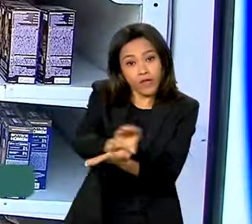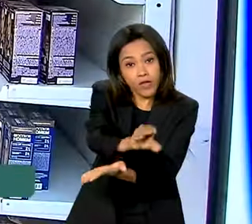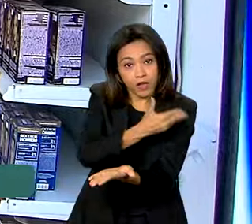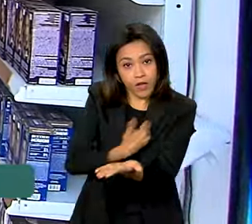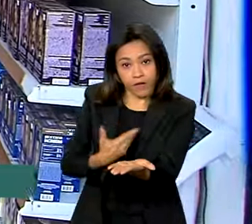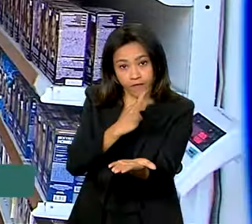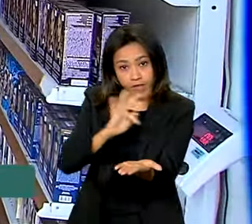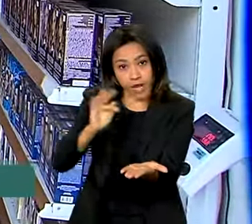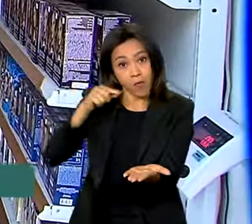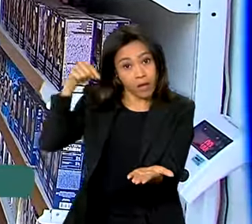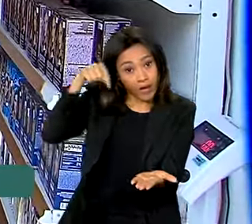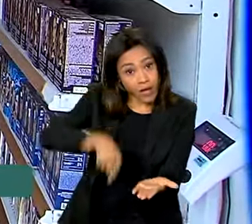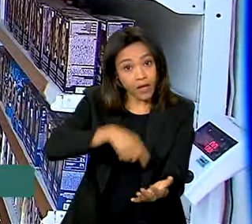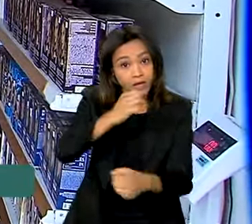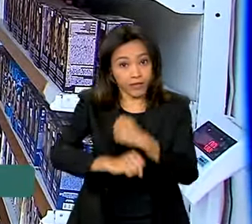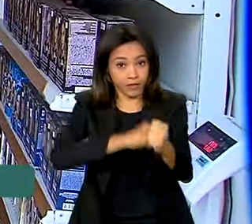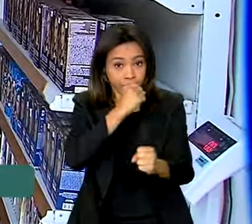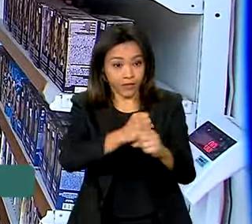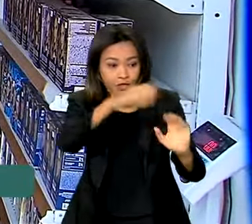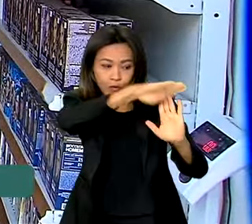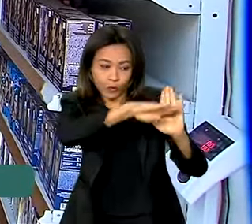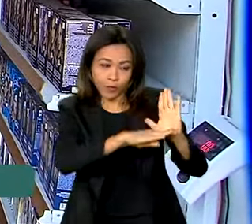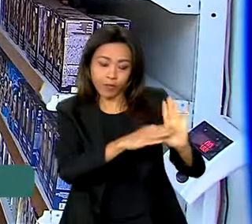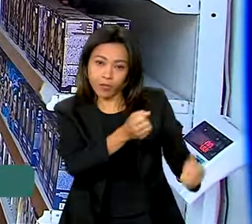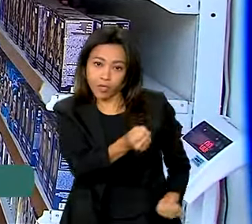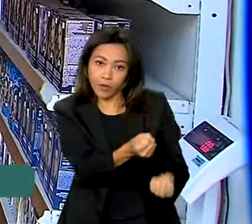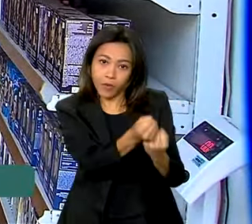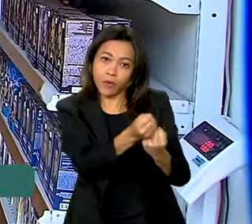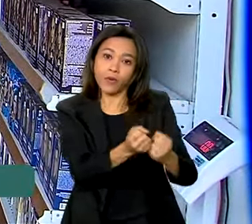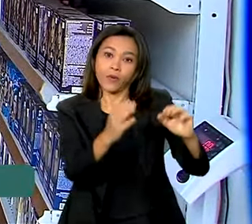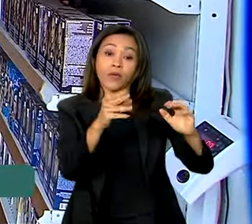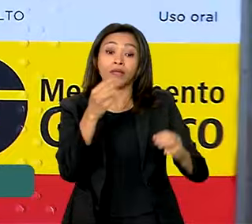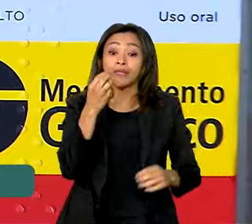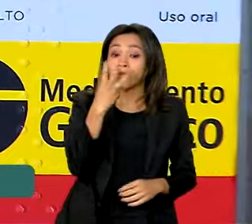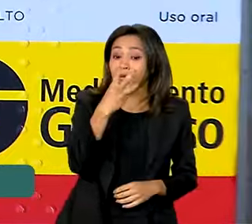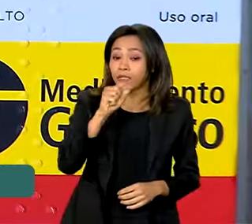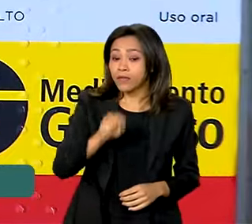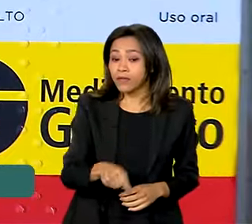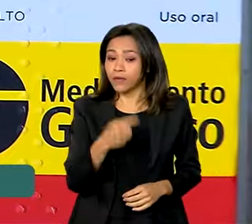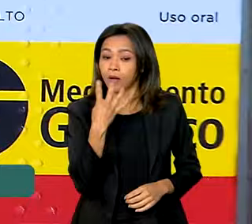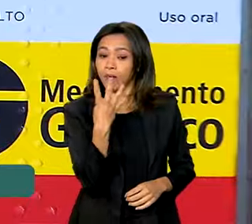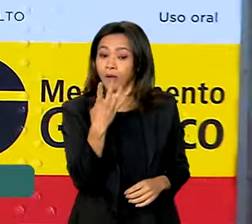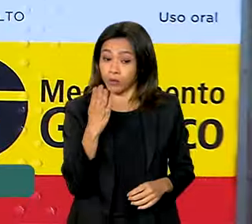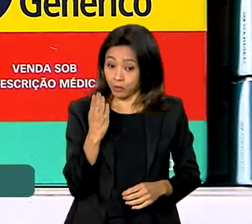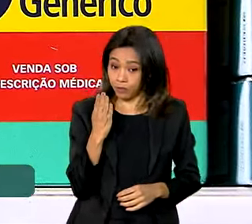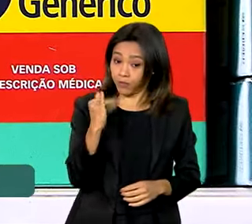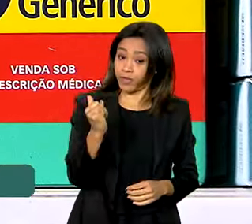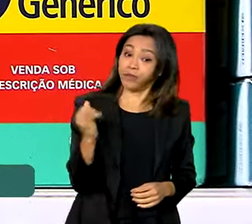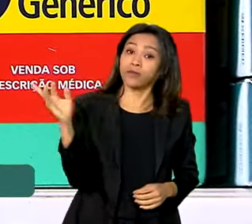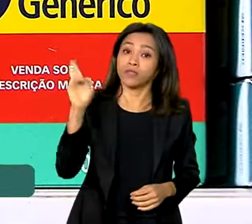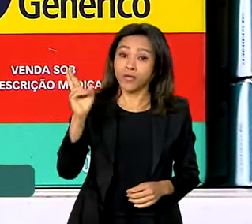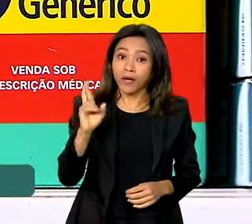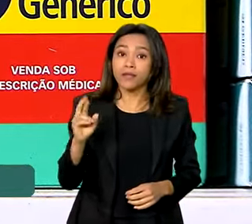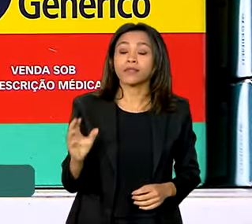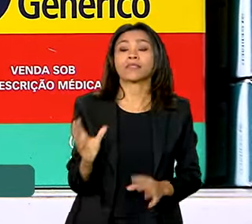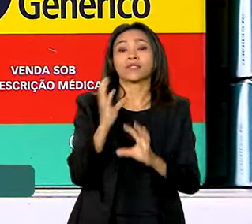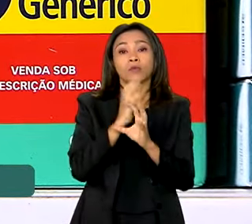previstos para esse ano no programa são de 3 3,4 bilhões deais